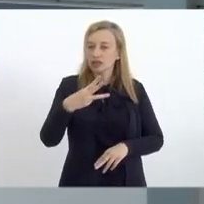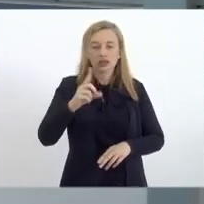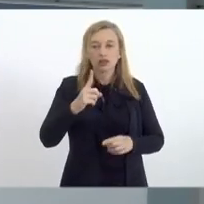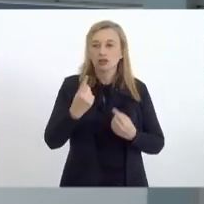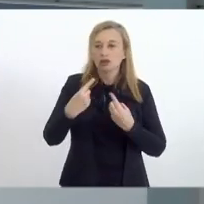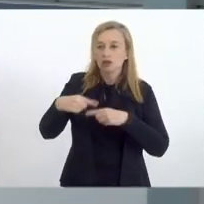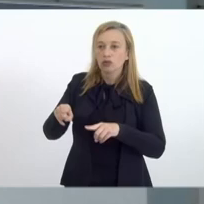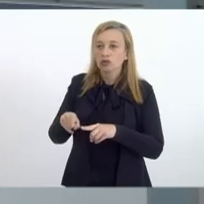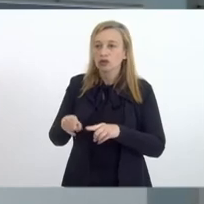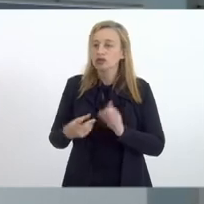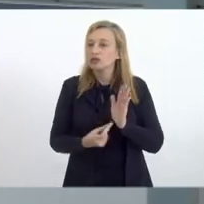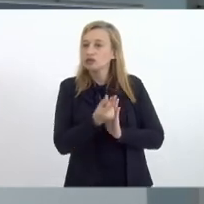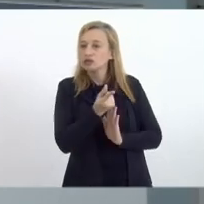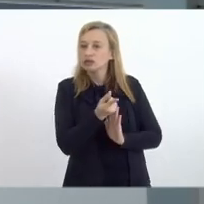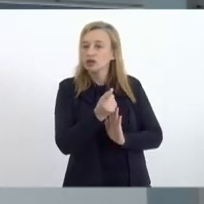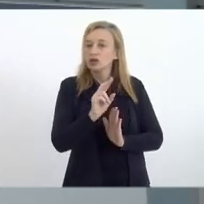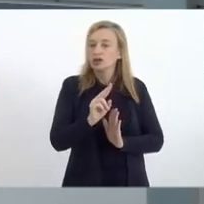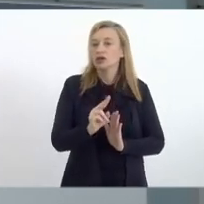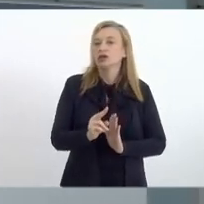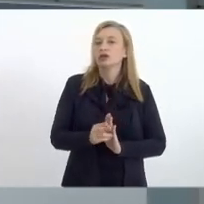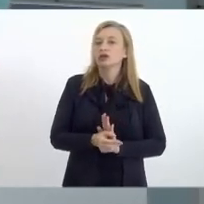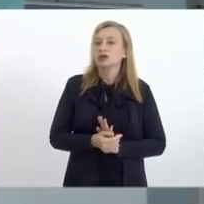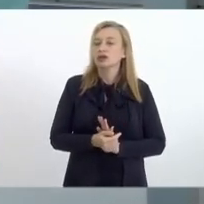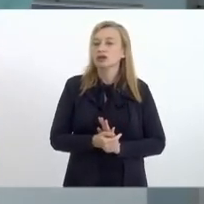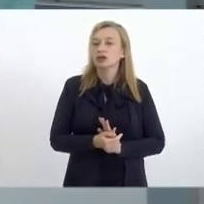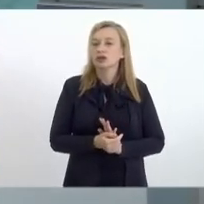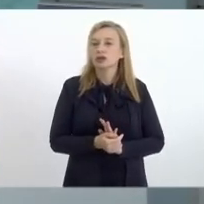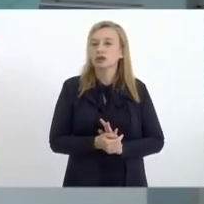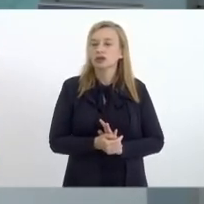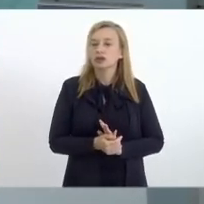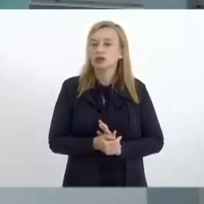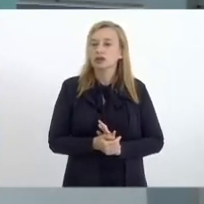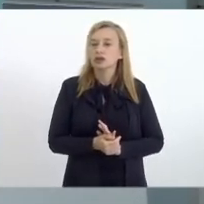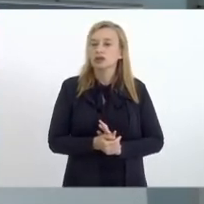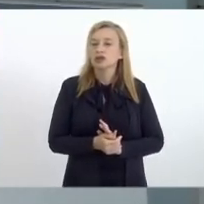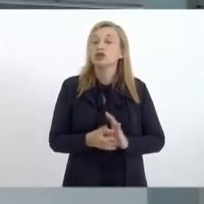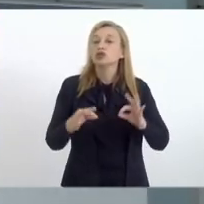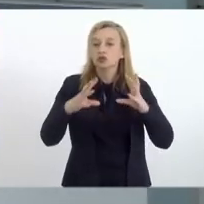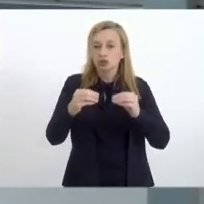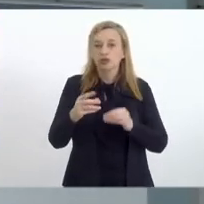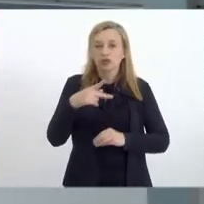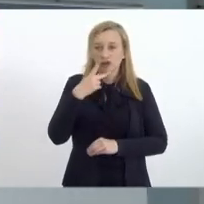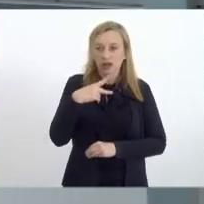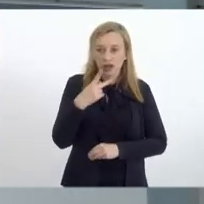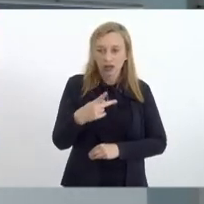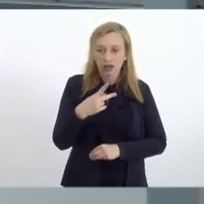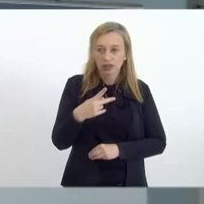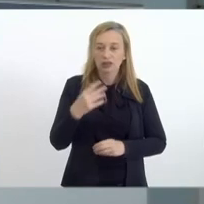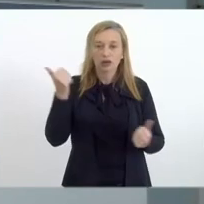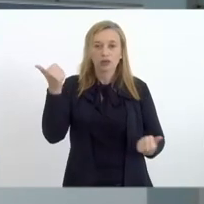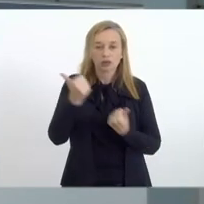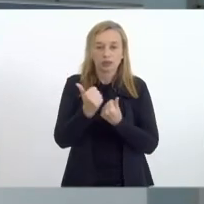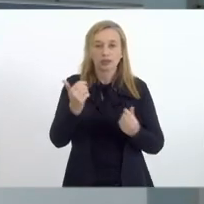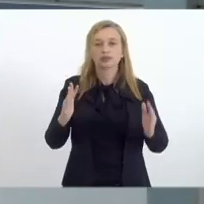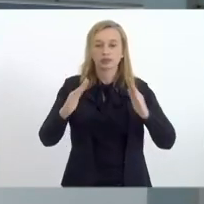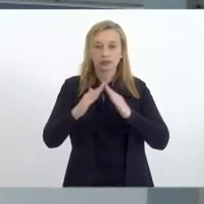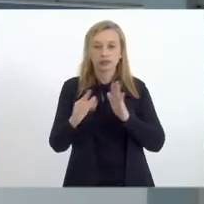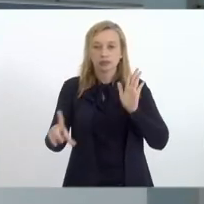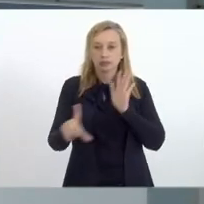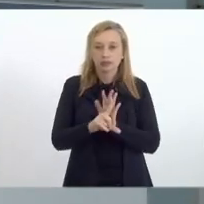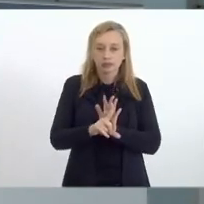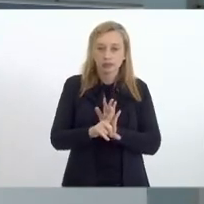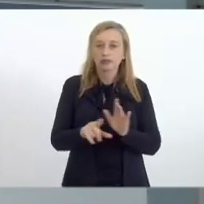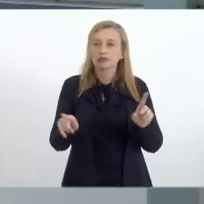impedimento orçamentário ou financeiro para ser implementado. Por tudo que foi dito, rogamos pelo apoio desta Casa Legislativa e